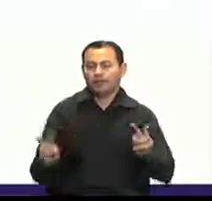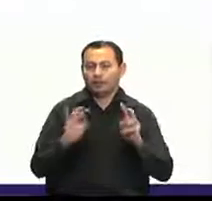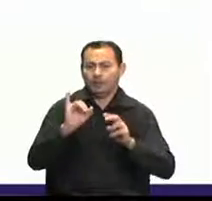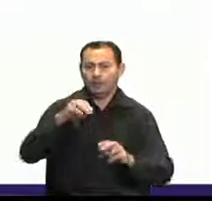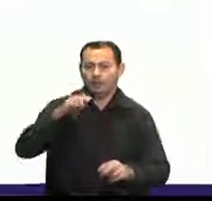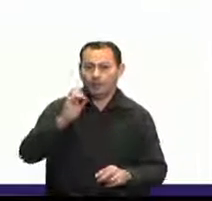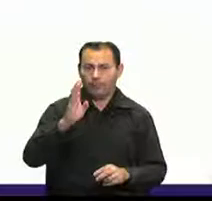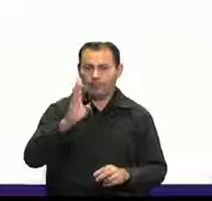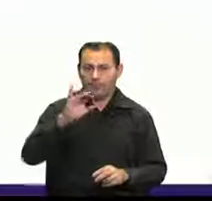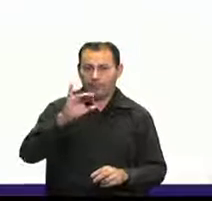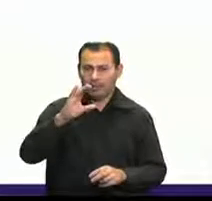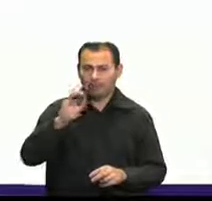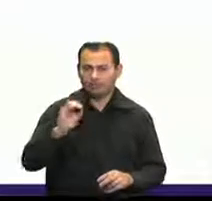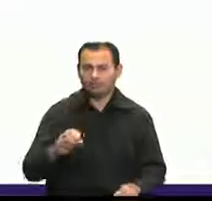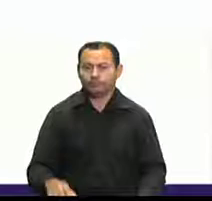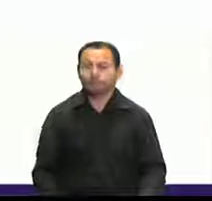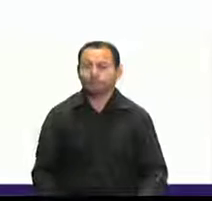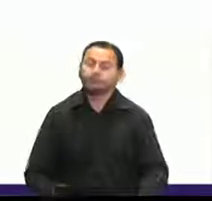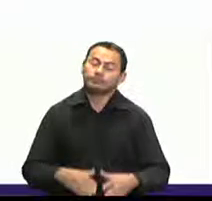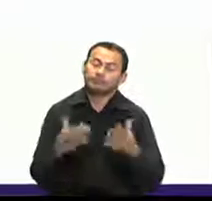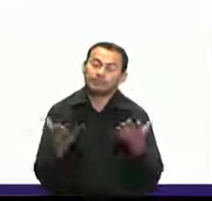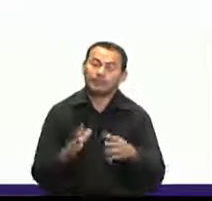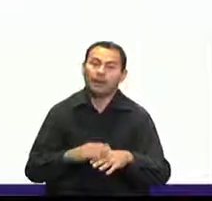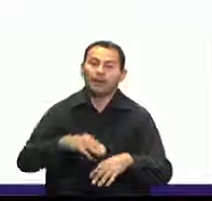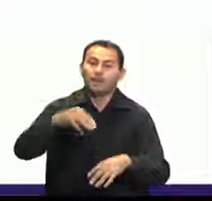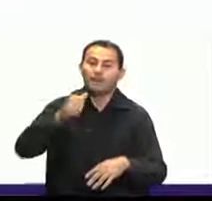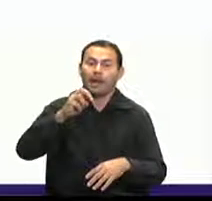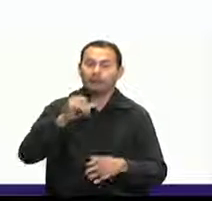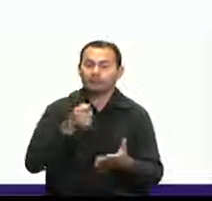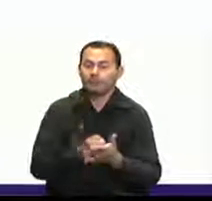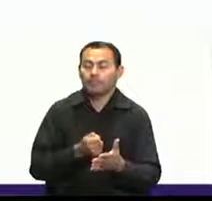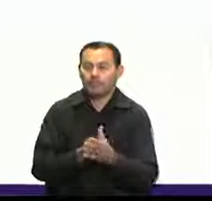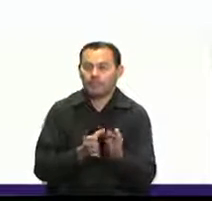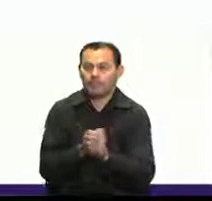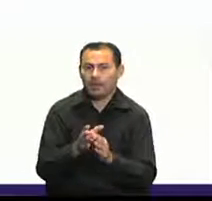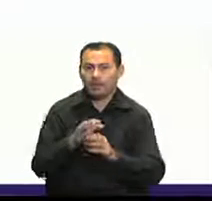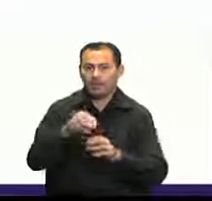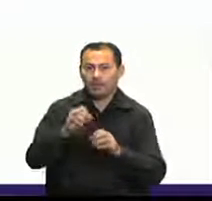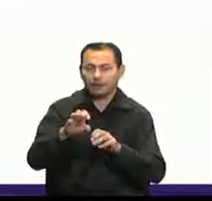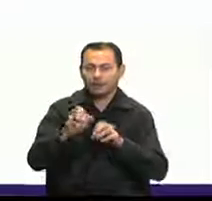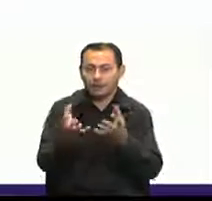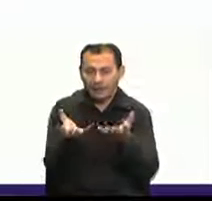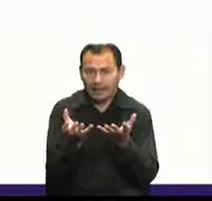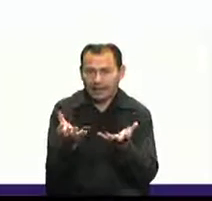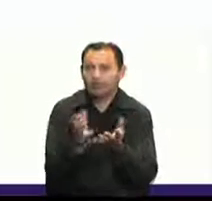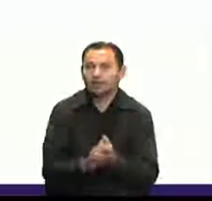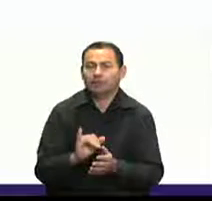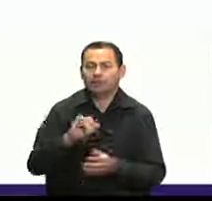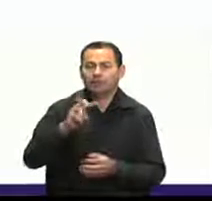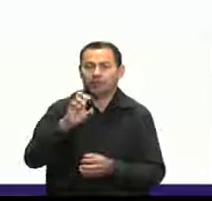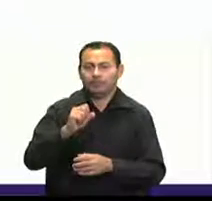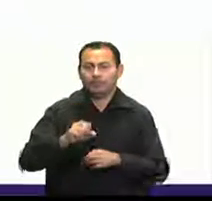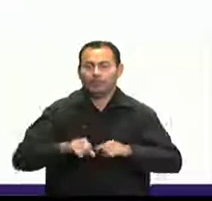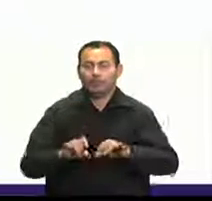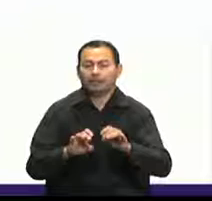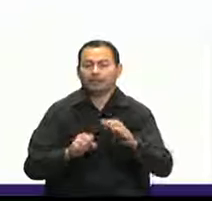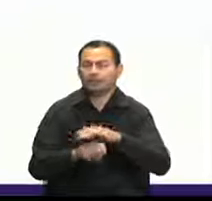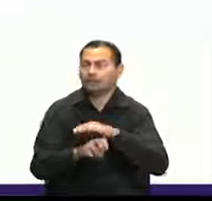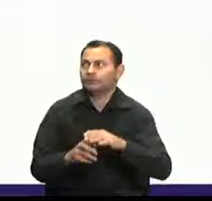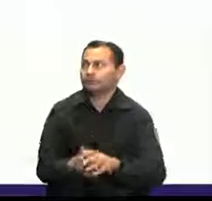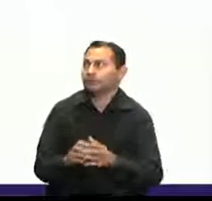mobiliários bom quanto a marcha também devemos orientar a márcia que quer investir no mercado de ações